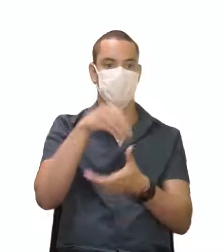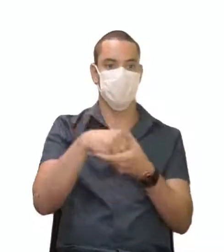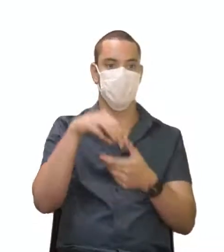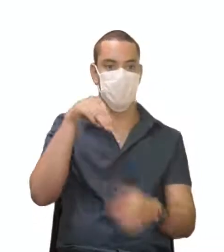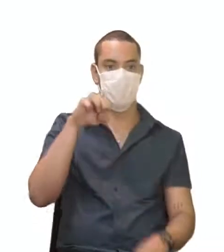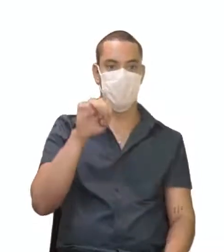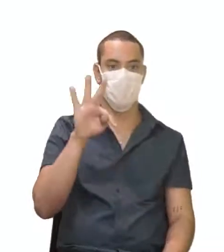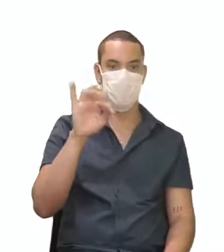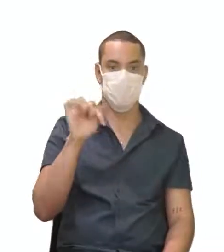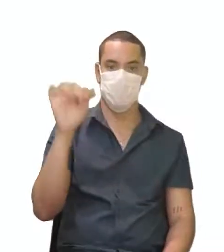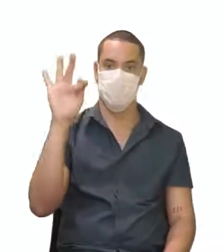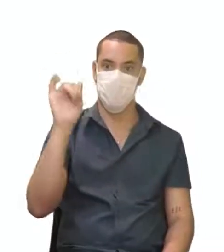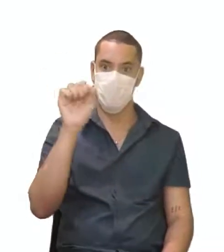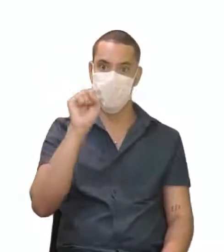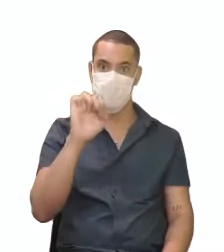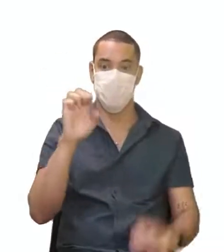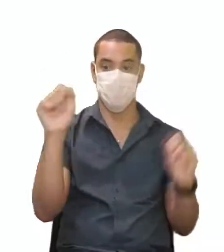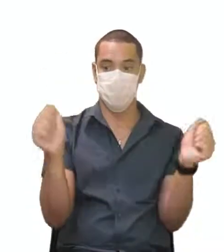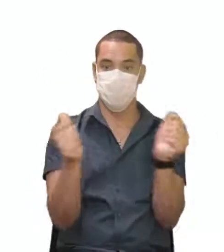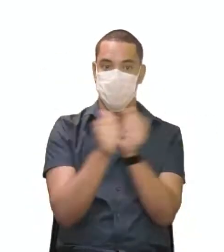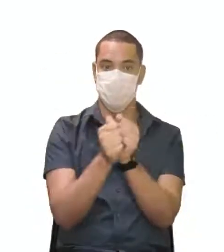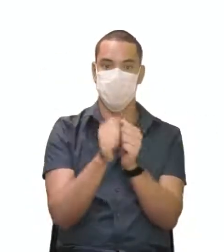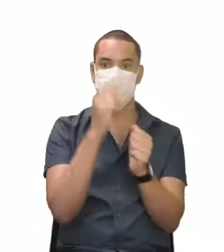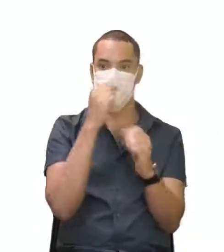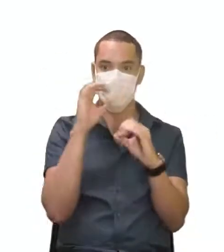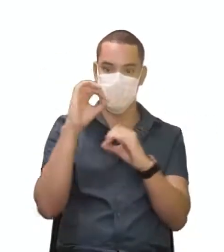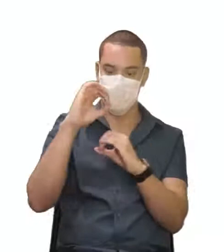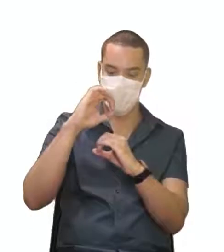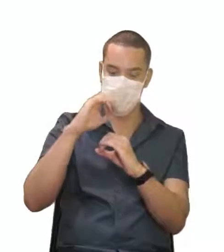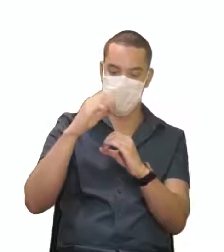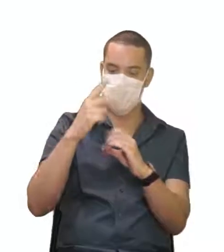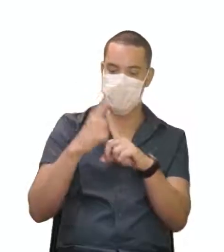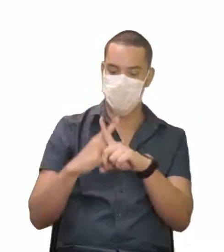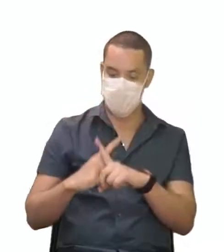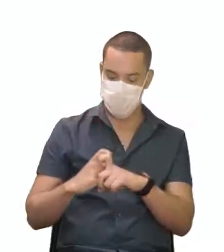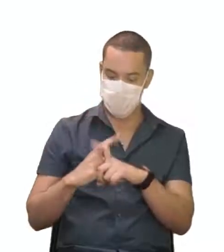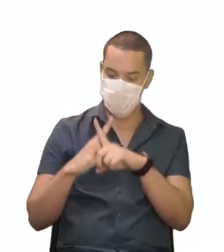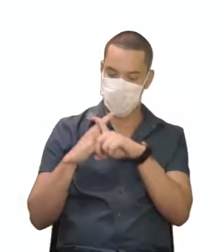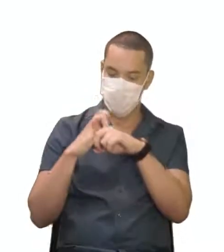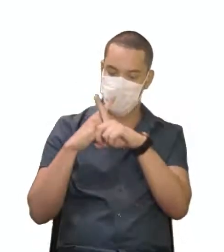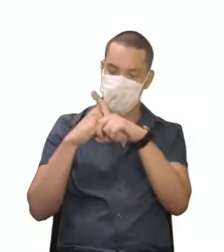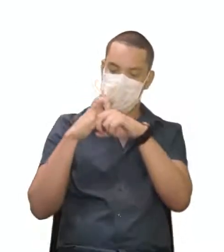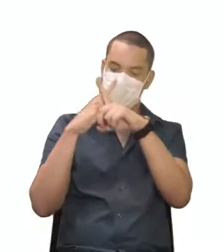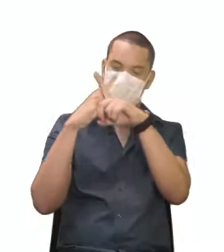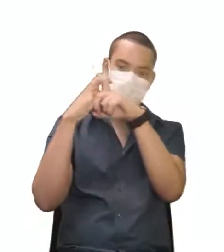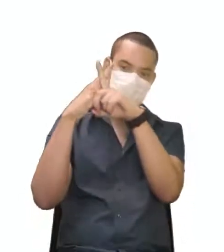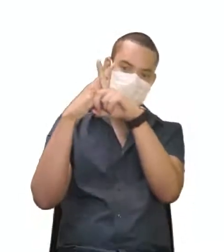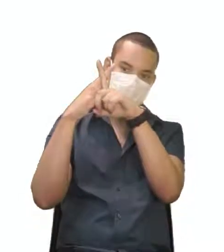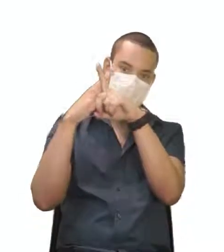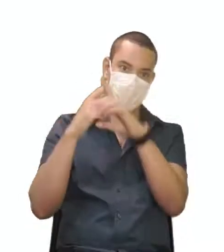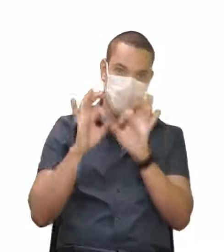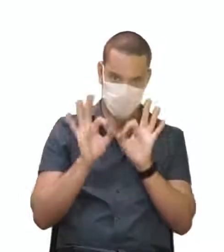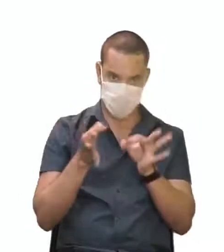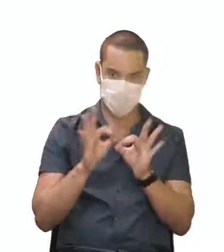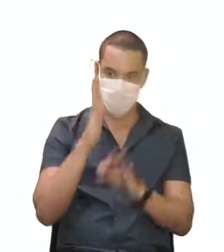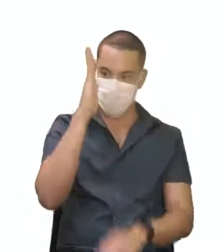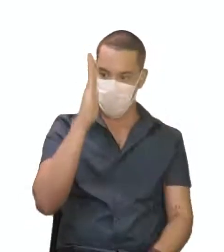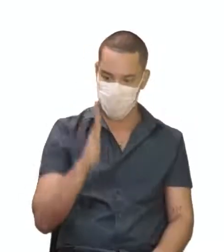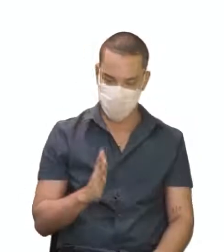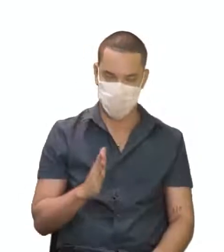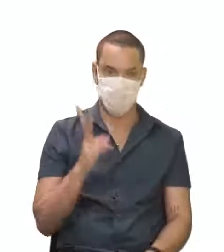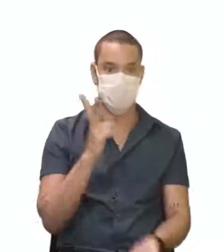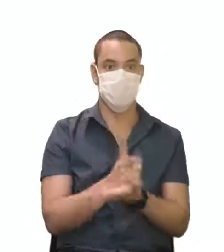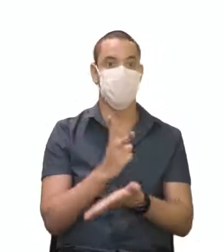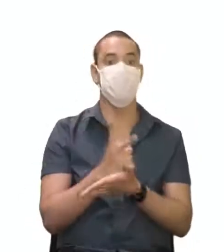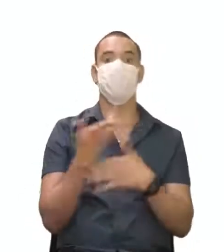ó, alinhadinhos um sobre o outro, como se você empilhasse, né, os pratinhos. Mas aí, no caso, são os cromossomos, tá? Então, olha